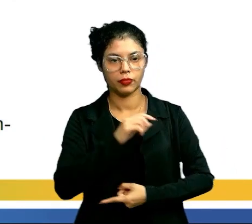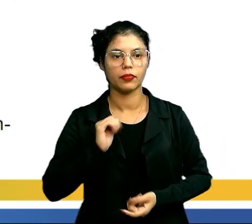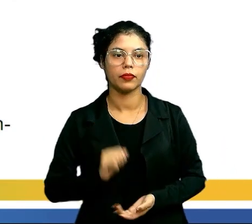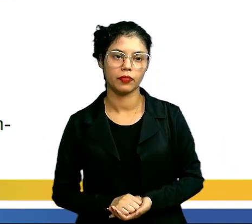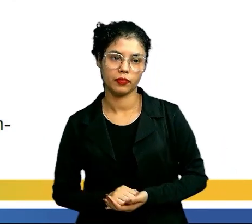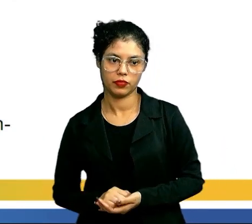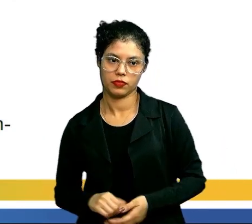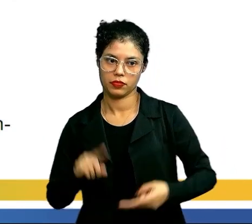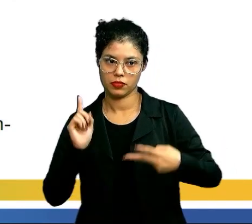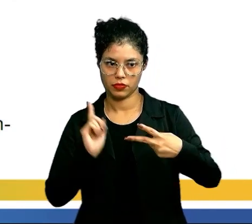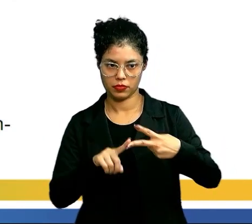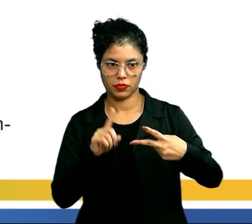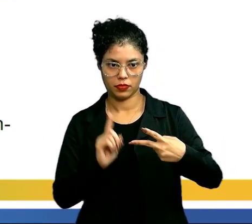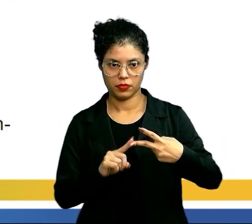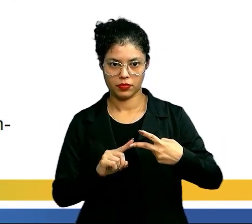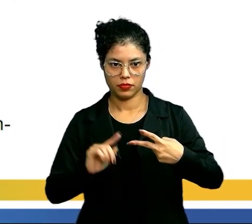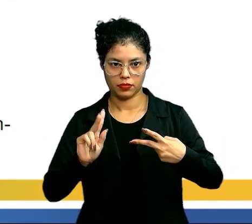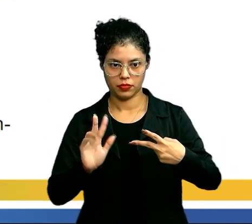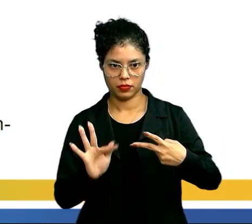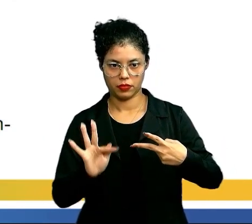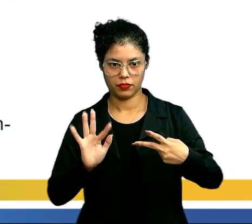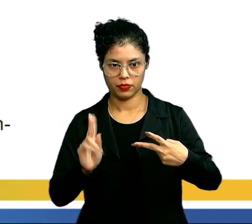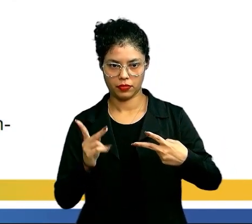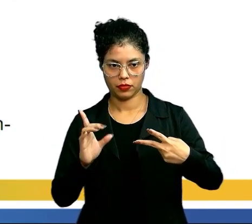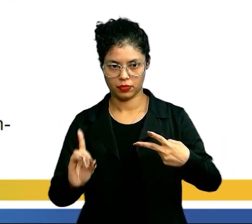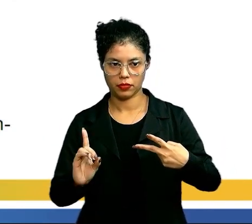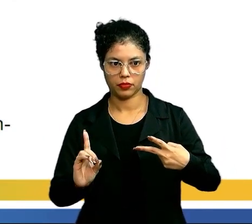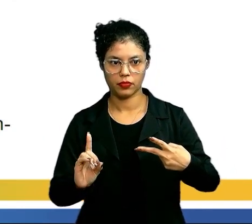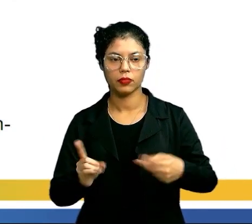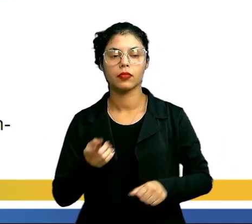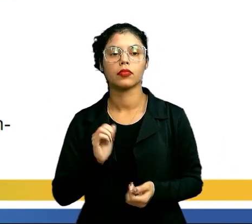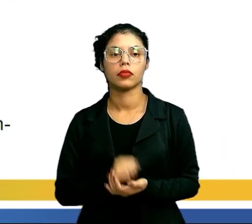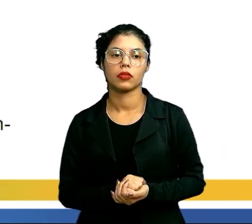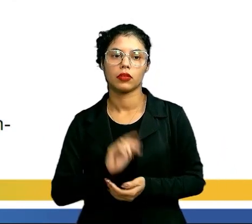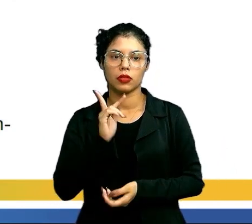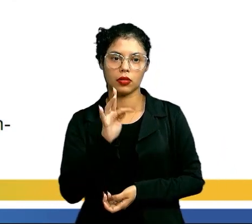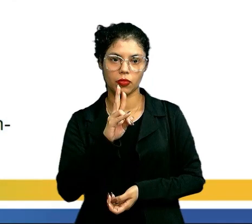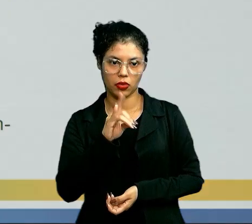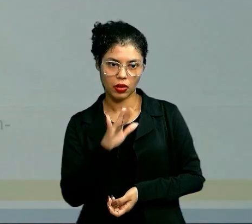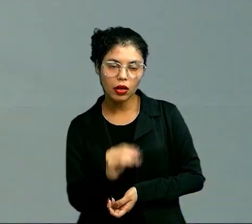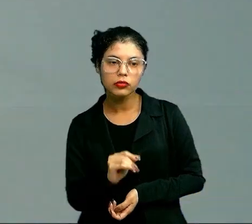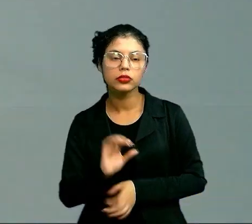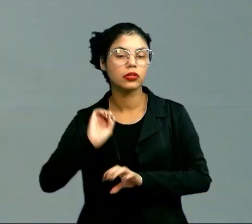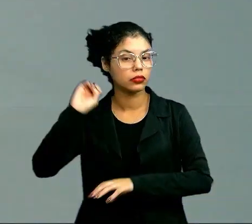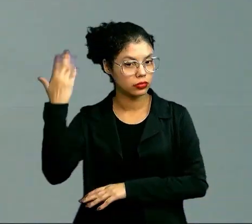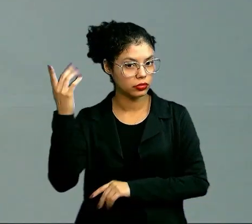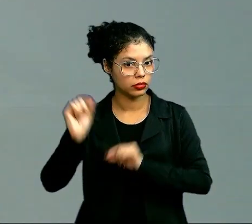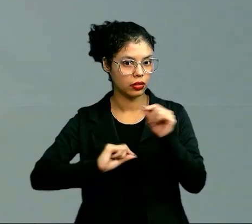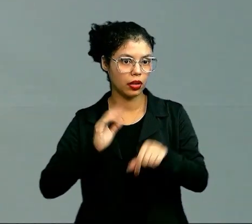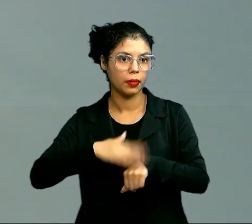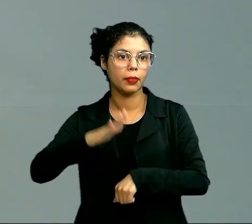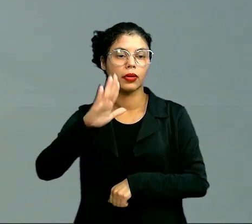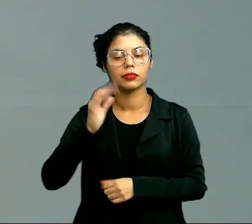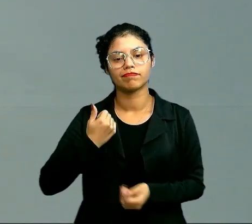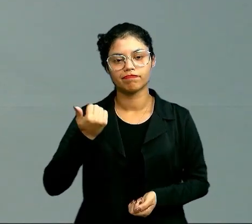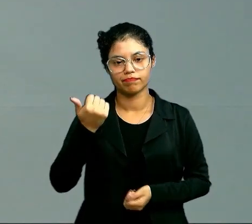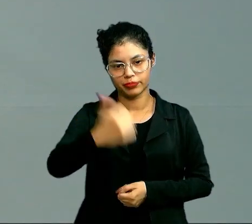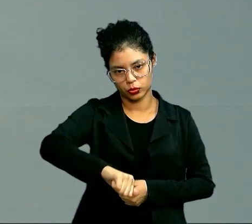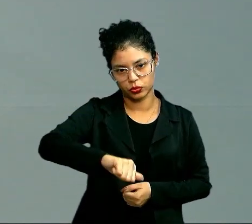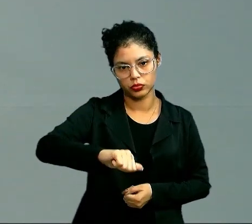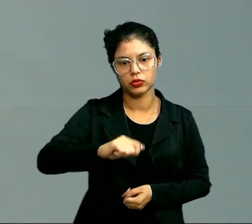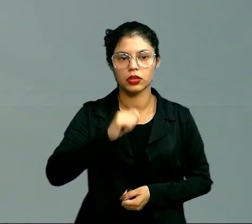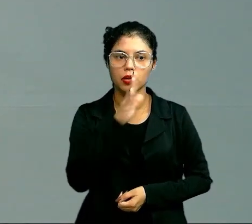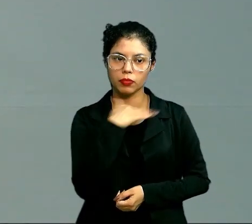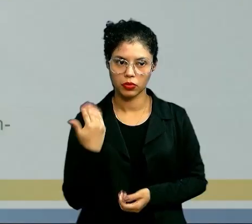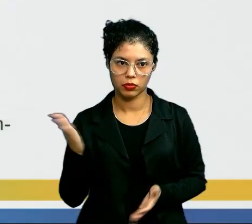clássica e temos também a dengue hemorrágica, tá, pessoal? Que inclusive é a mais grave que tem, pode causar